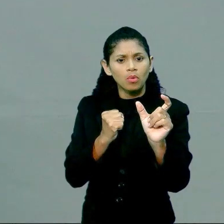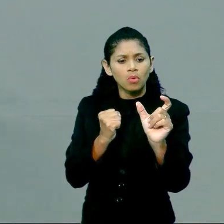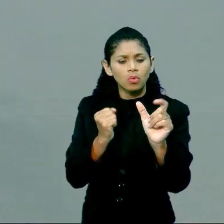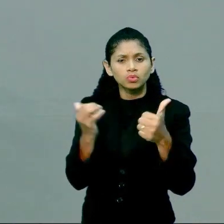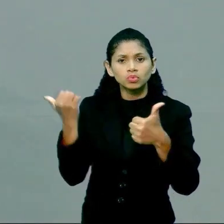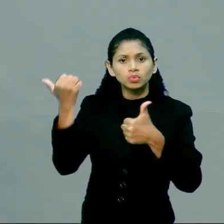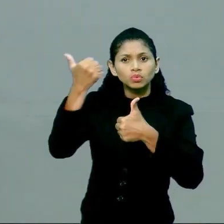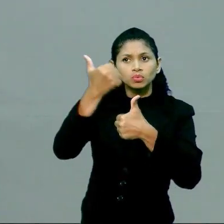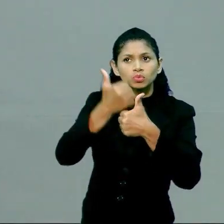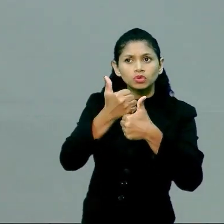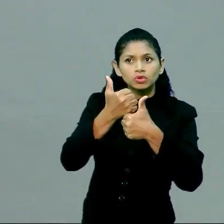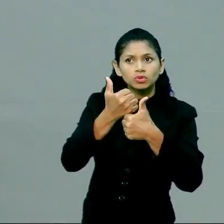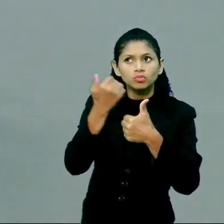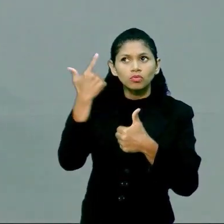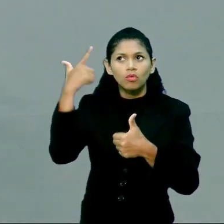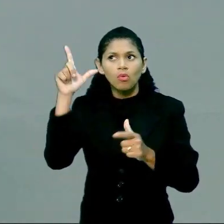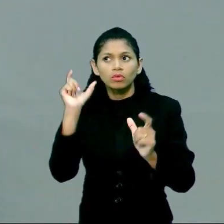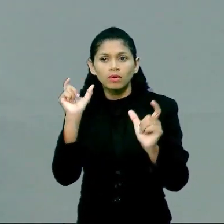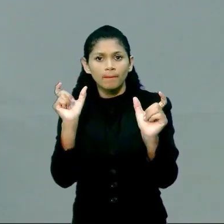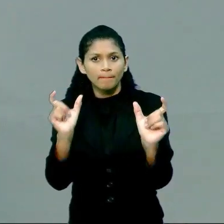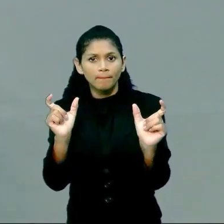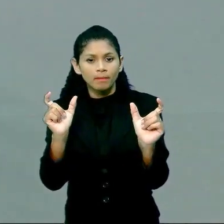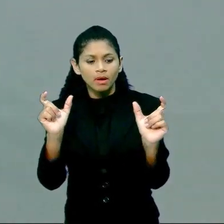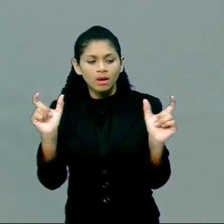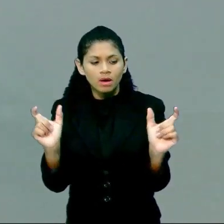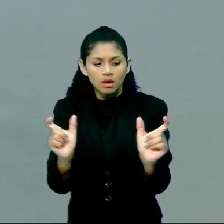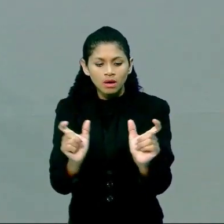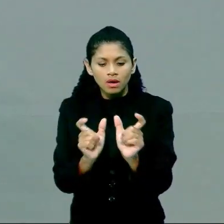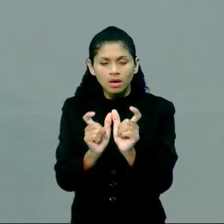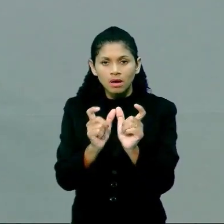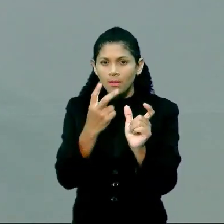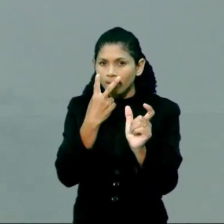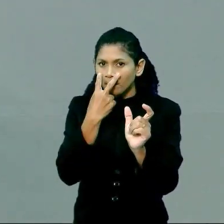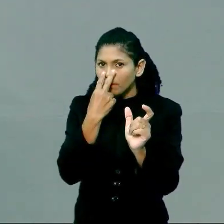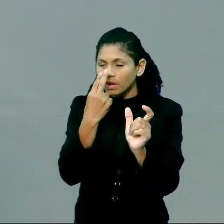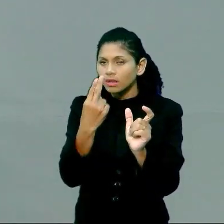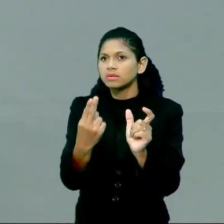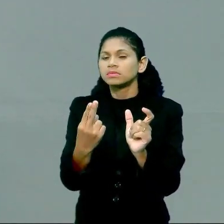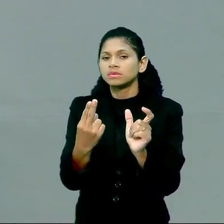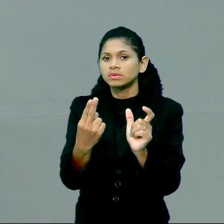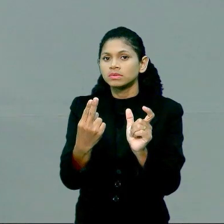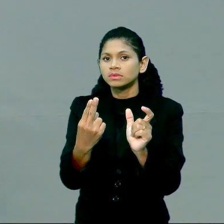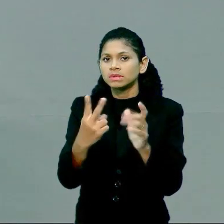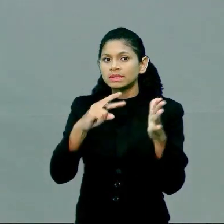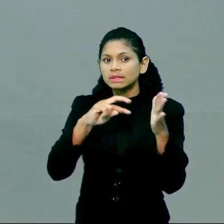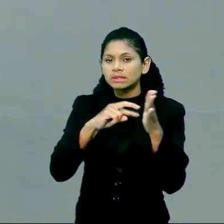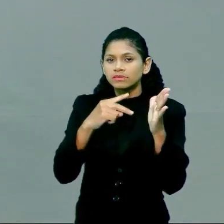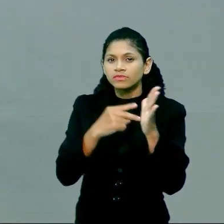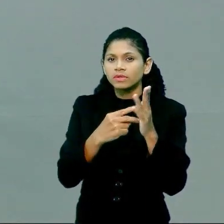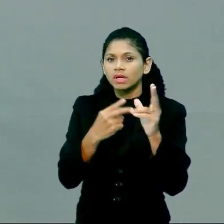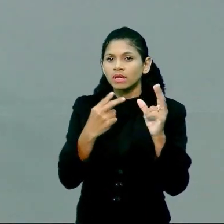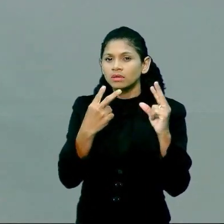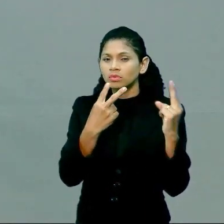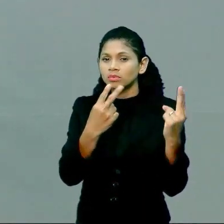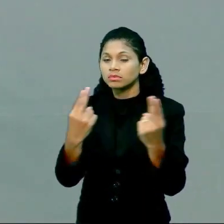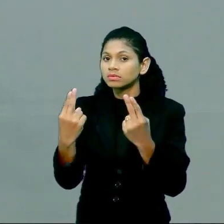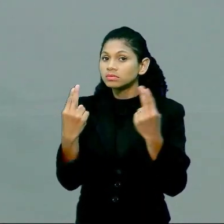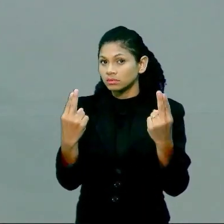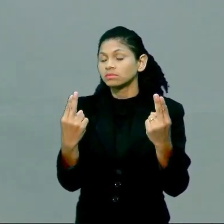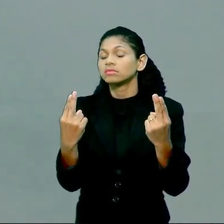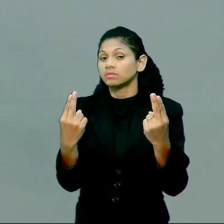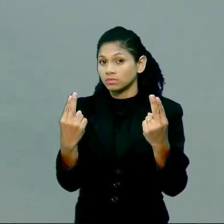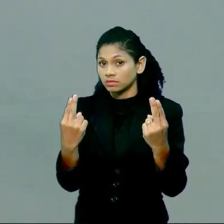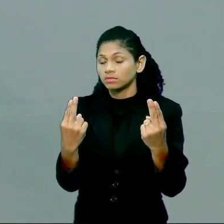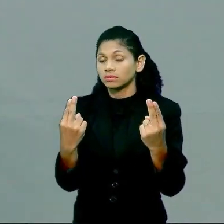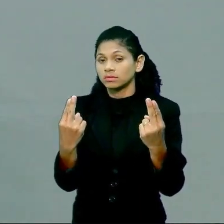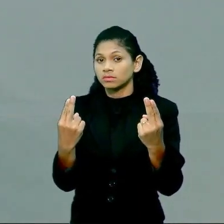Galera, esse tipo de pergunta não é brincadeira. Ele não cai somente em Enem. Esses concursos